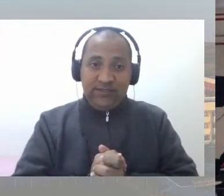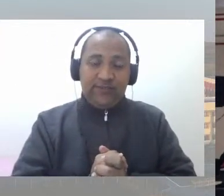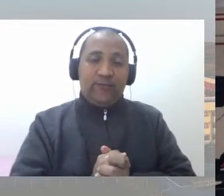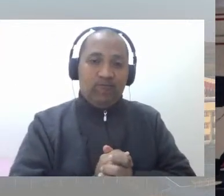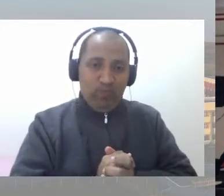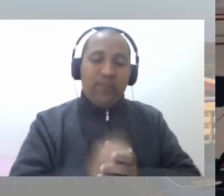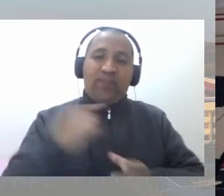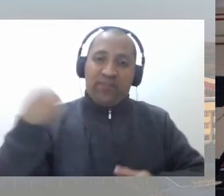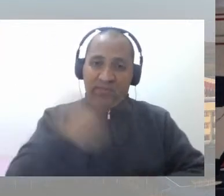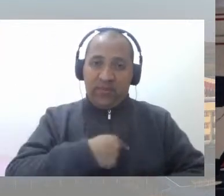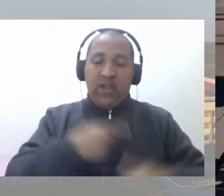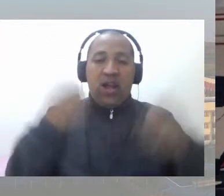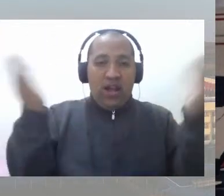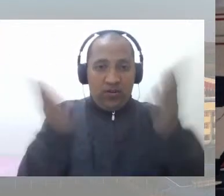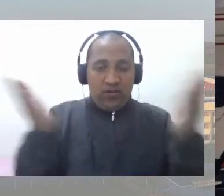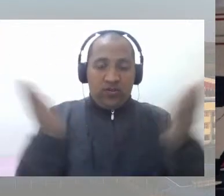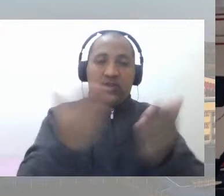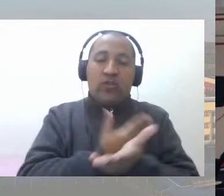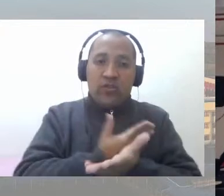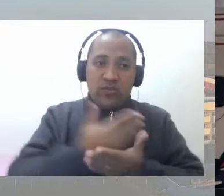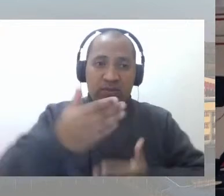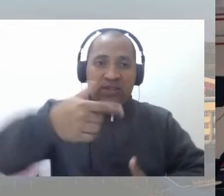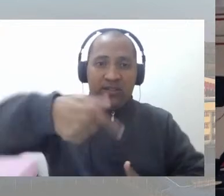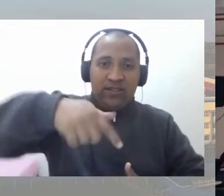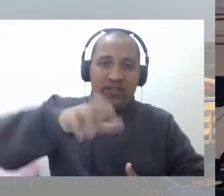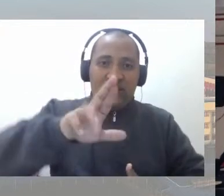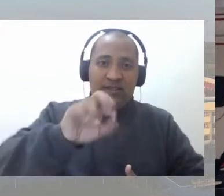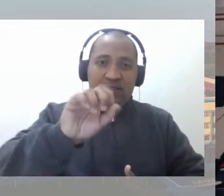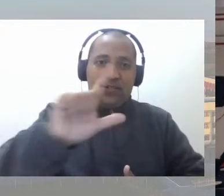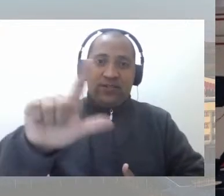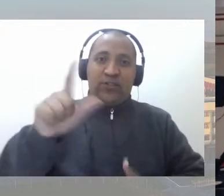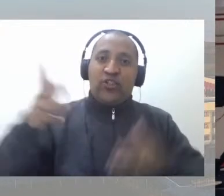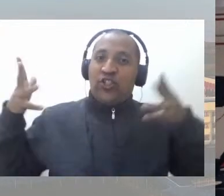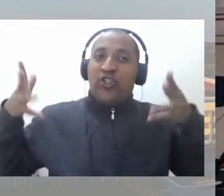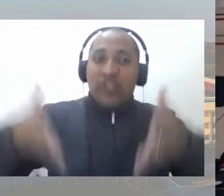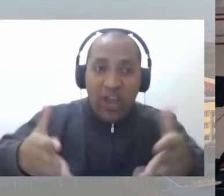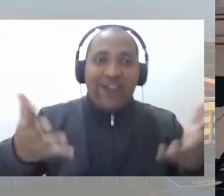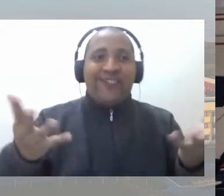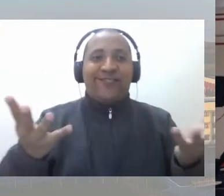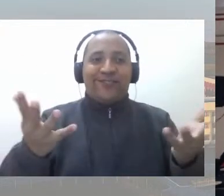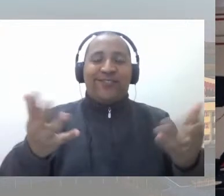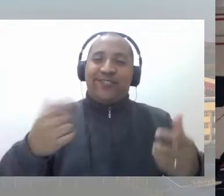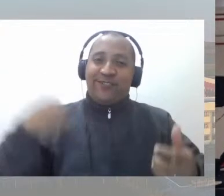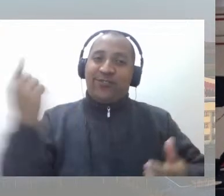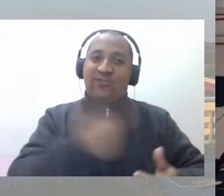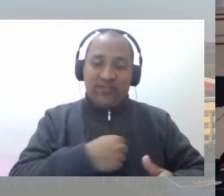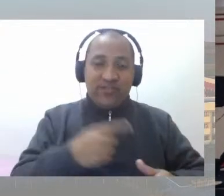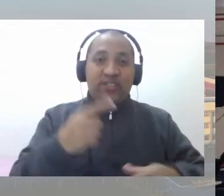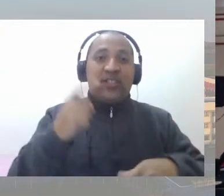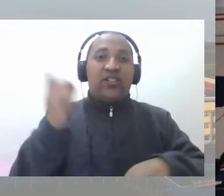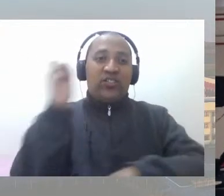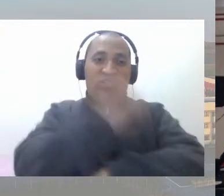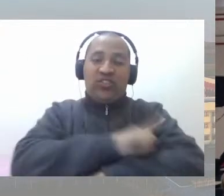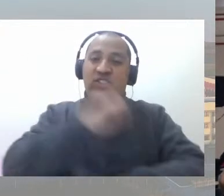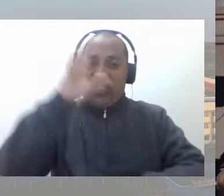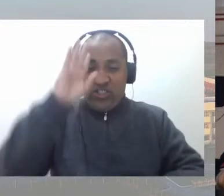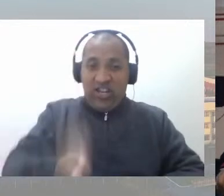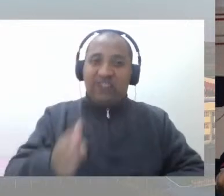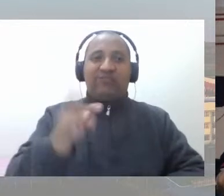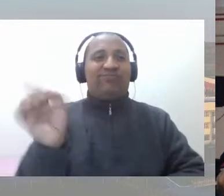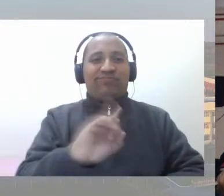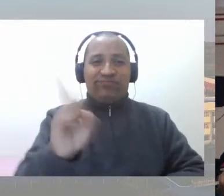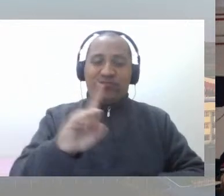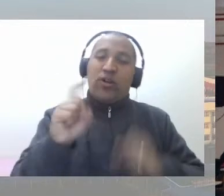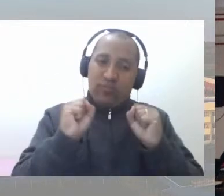uma fala na abertura, Queirol, porque não tem como chegar direto aqui, né, entrar em, na ordem do dia. Né? Por favor,